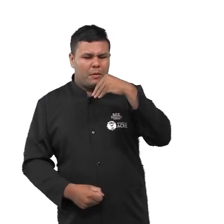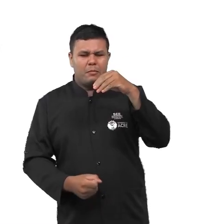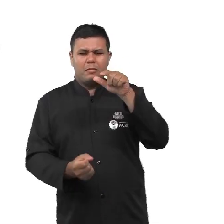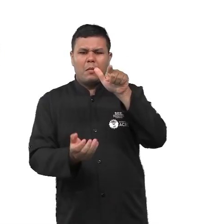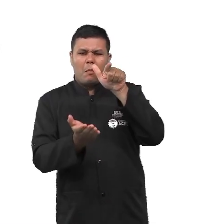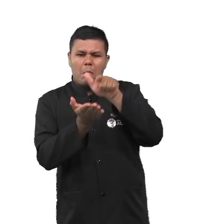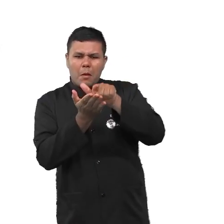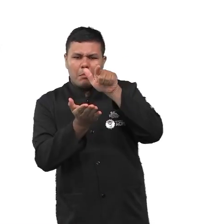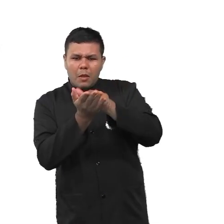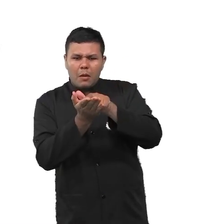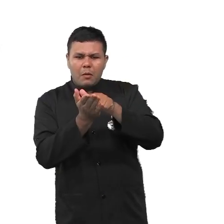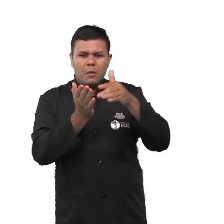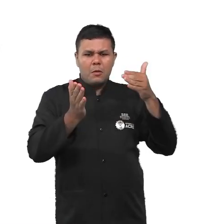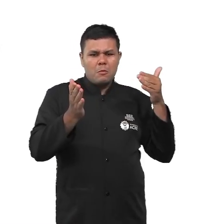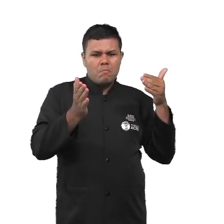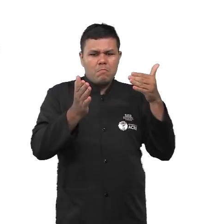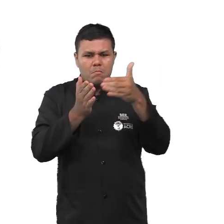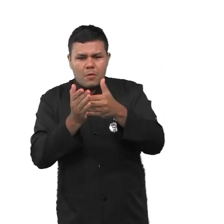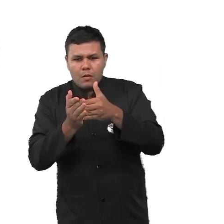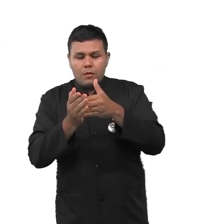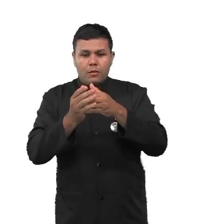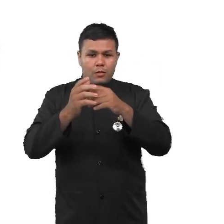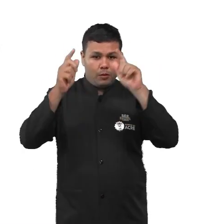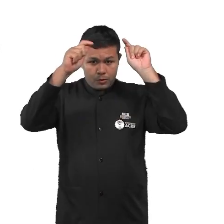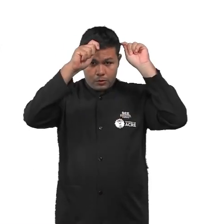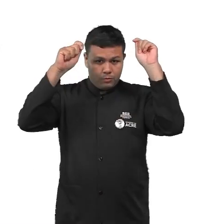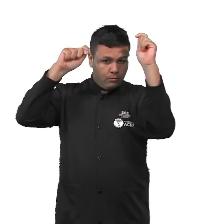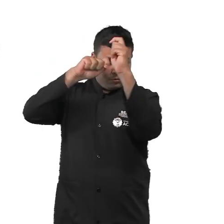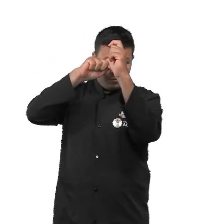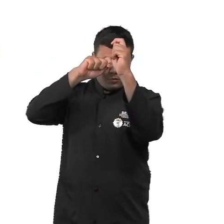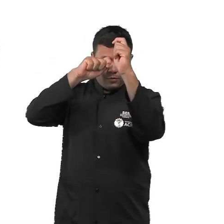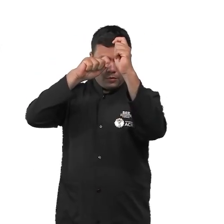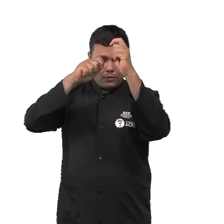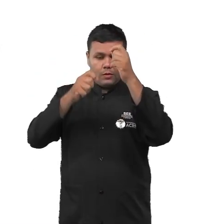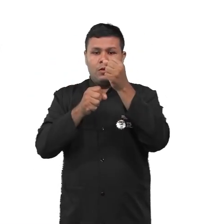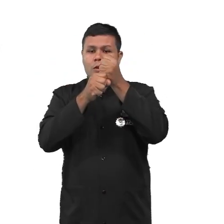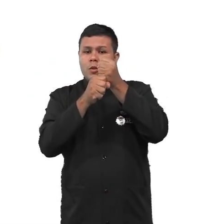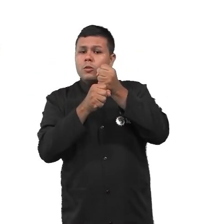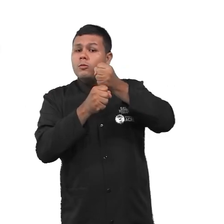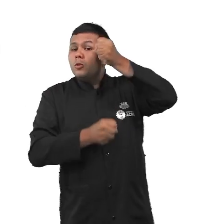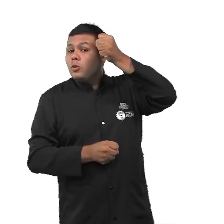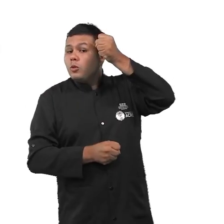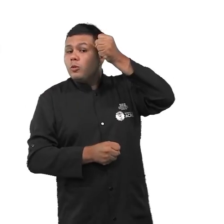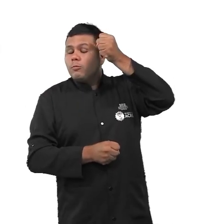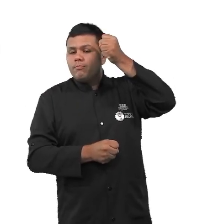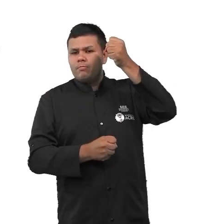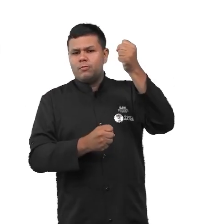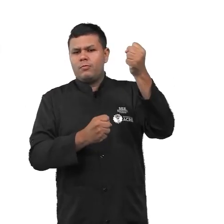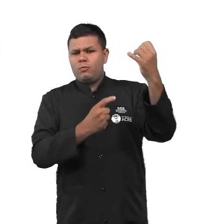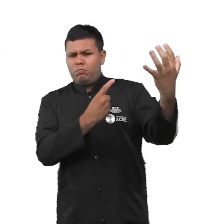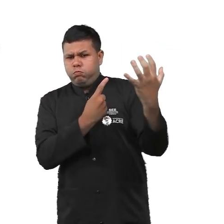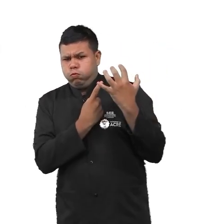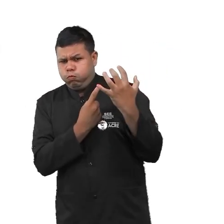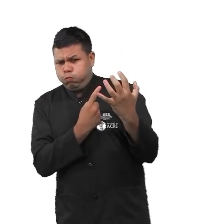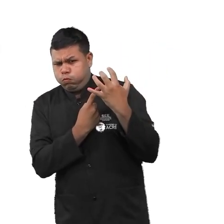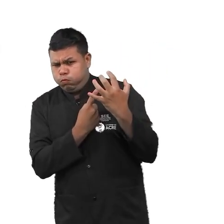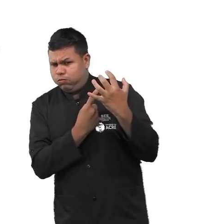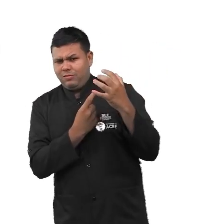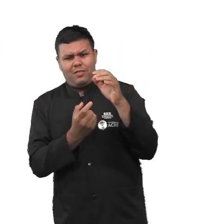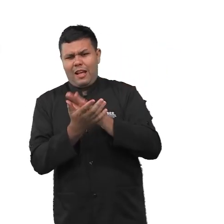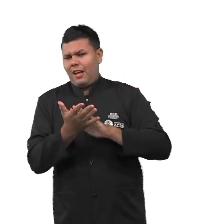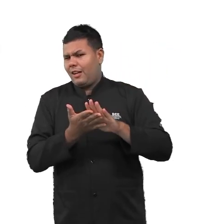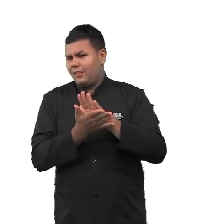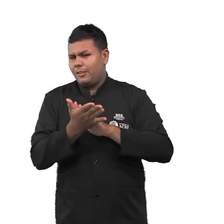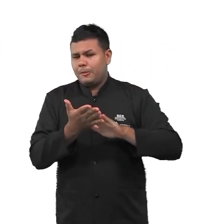papel, um boné, um guarda-chuva, ele consegue reter, você não é impactado por essa emissão alfa. Já a